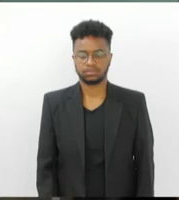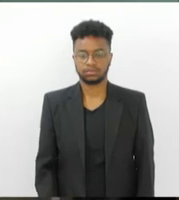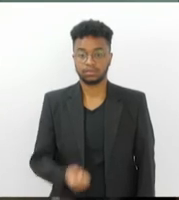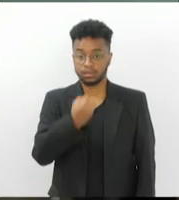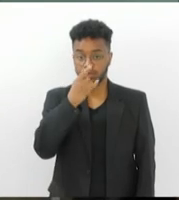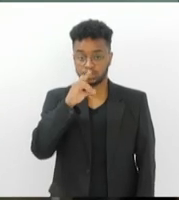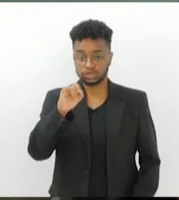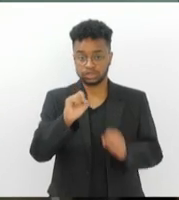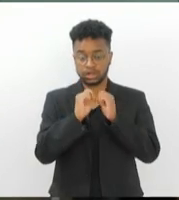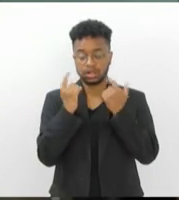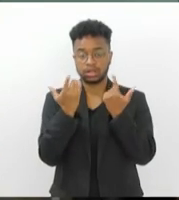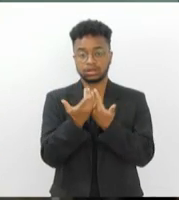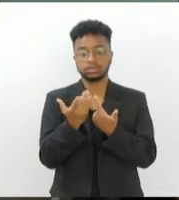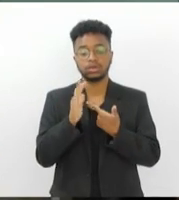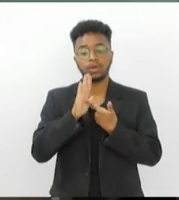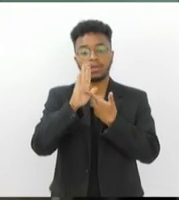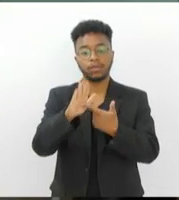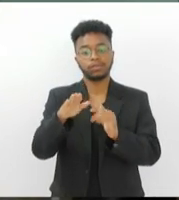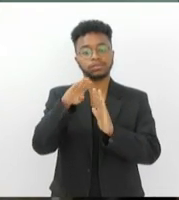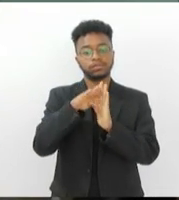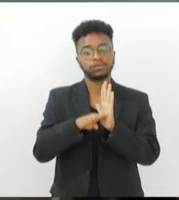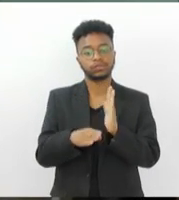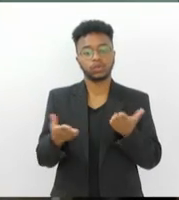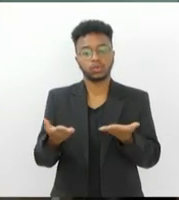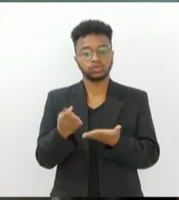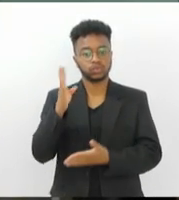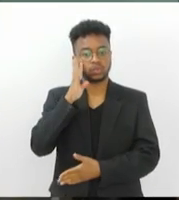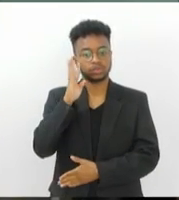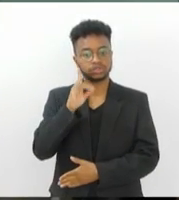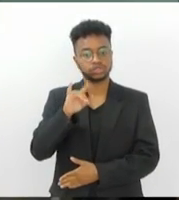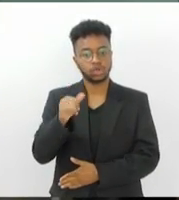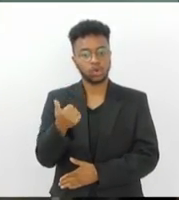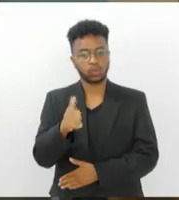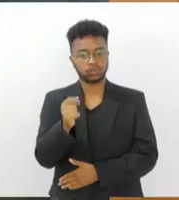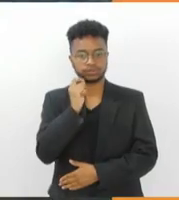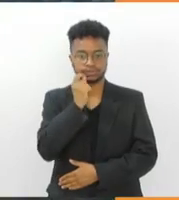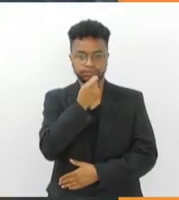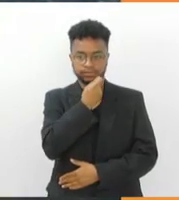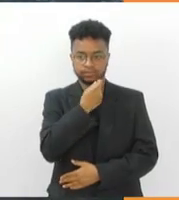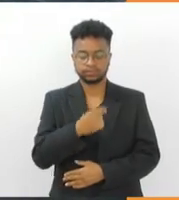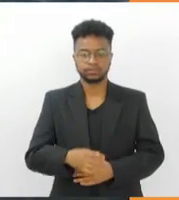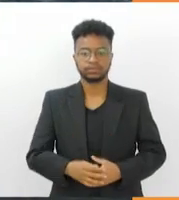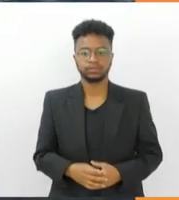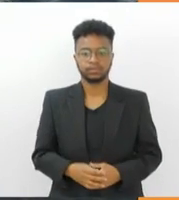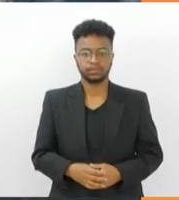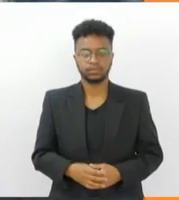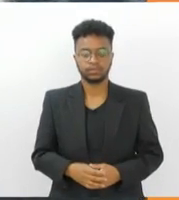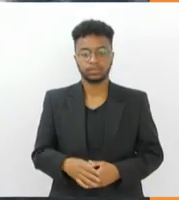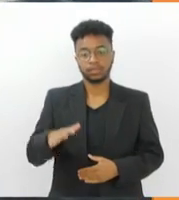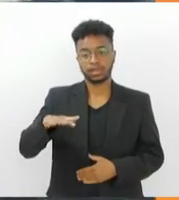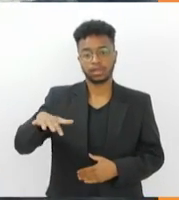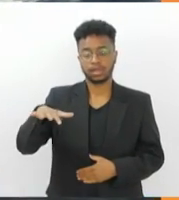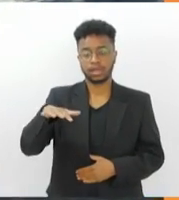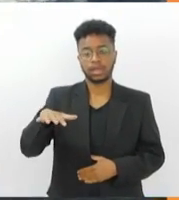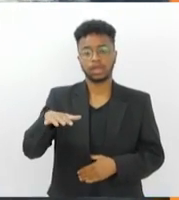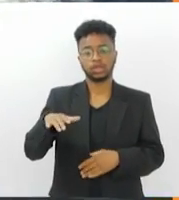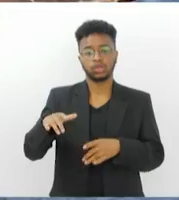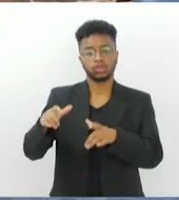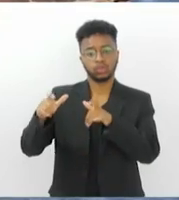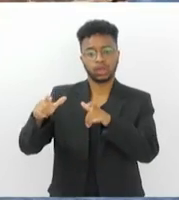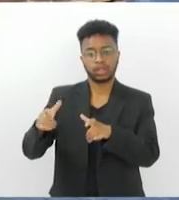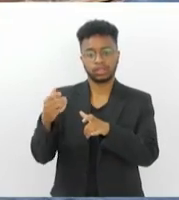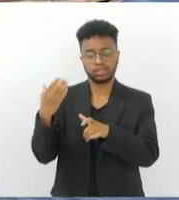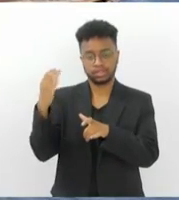O Bond dia alerge traz os seguintes destaques nesta quarta-feira 11 de setembro Fortaleza de Santa Cruz da Barra em